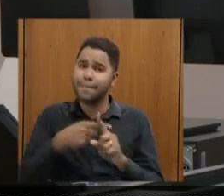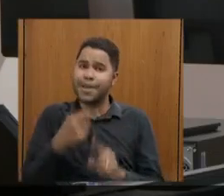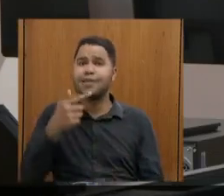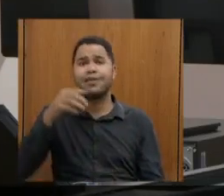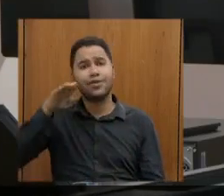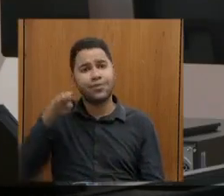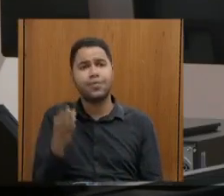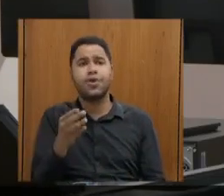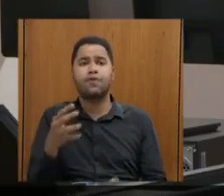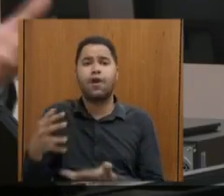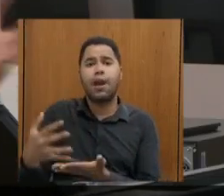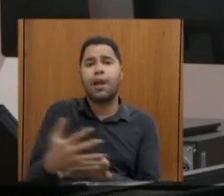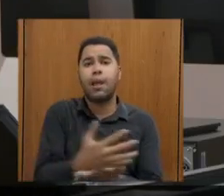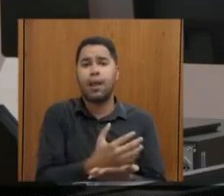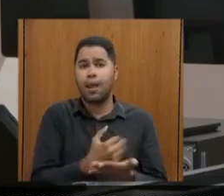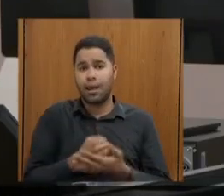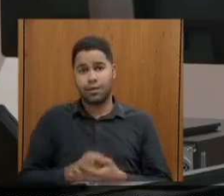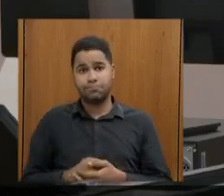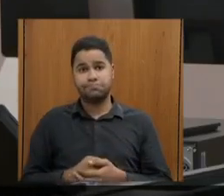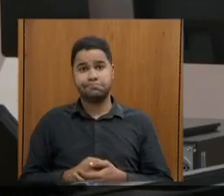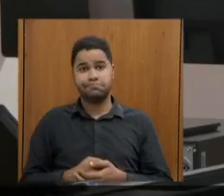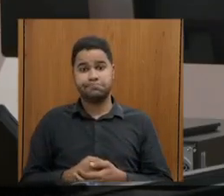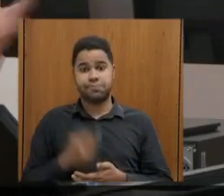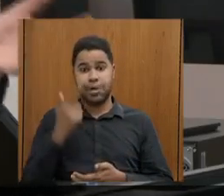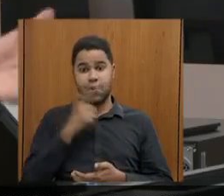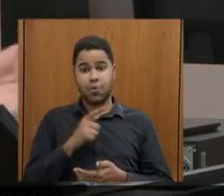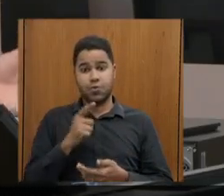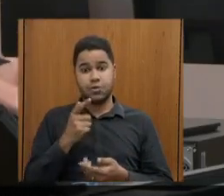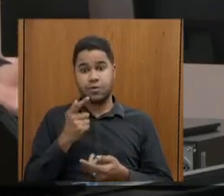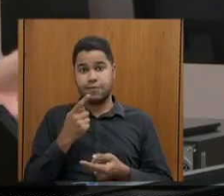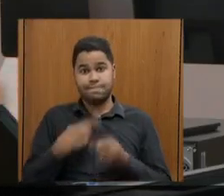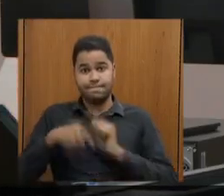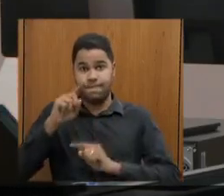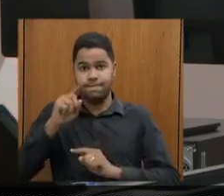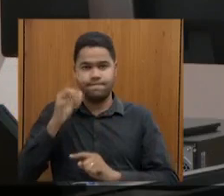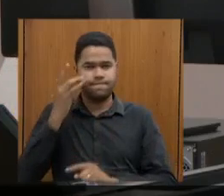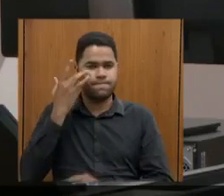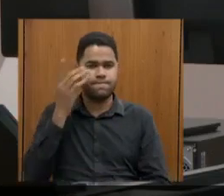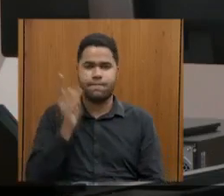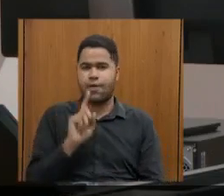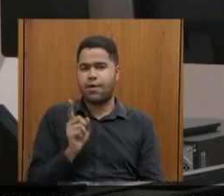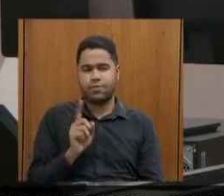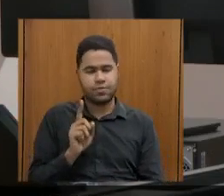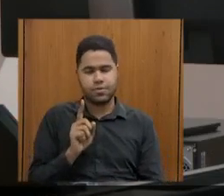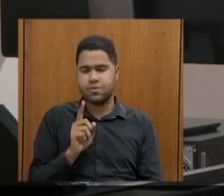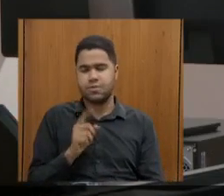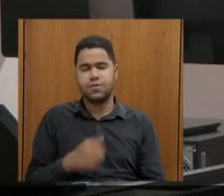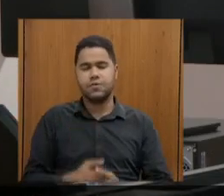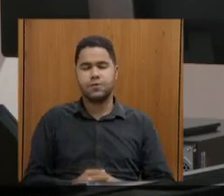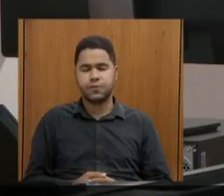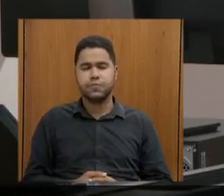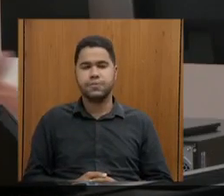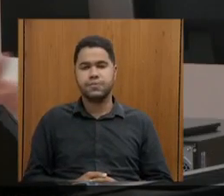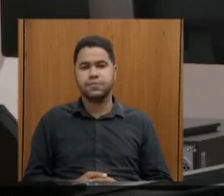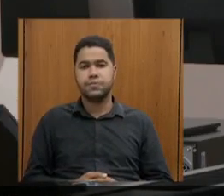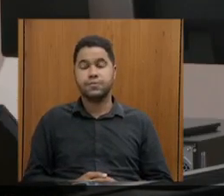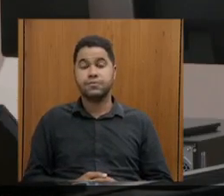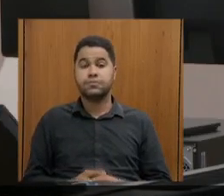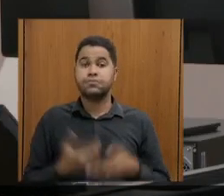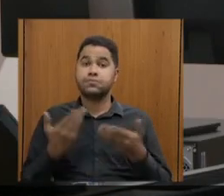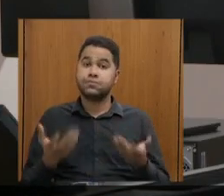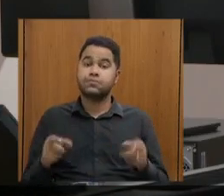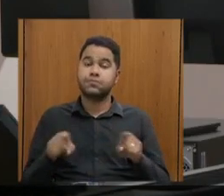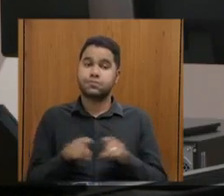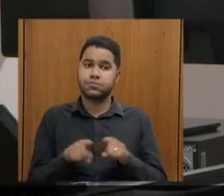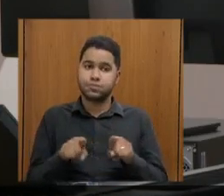na dos Municípios então é para recuperar isso não é fácil não é fácil mesmo e no